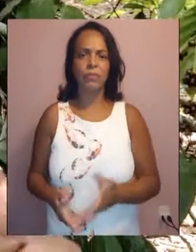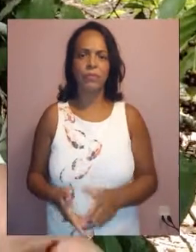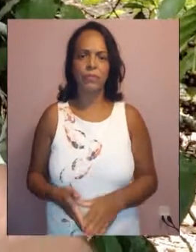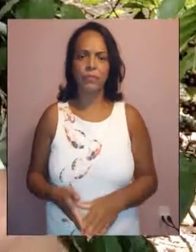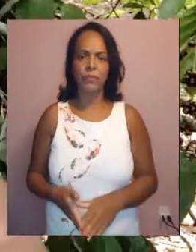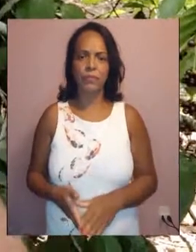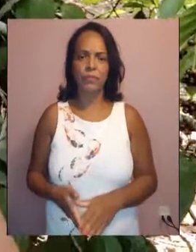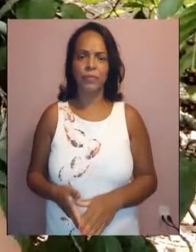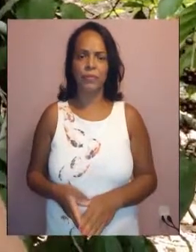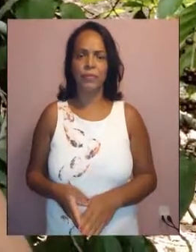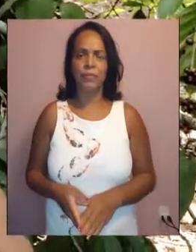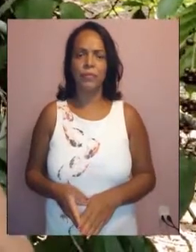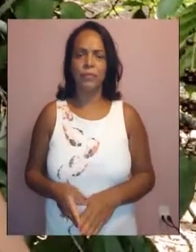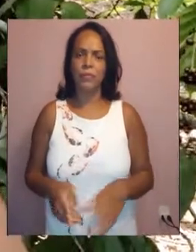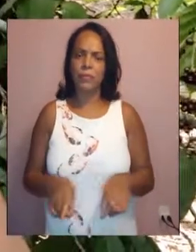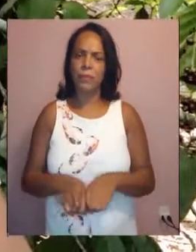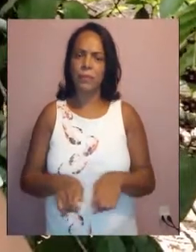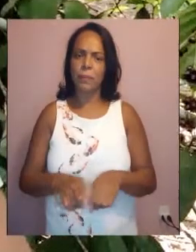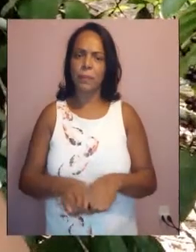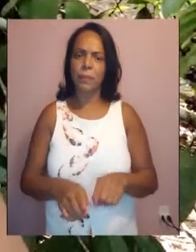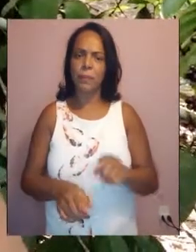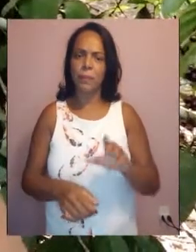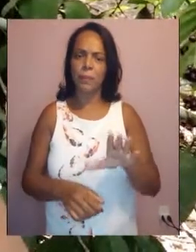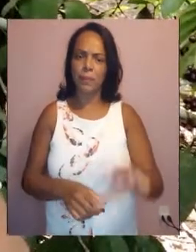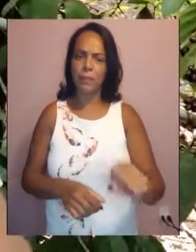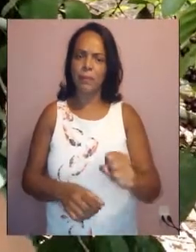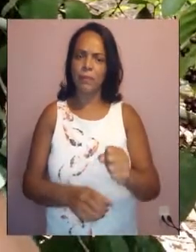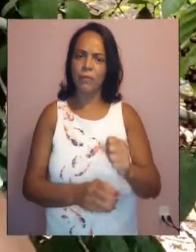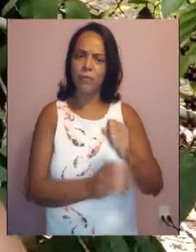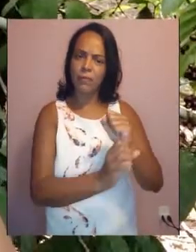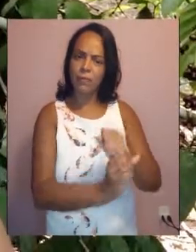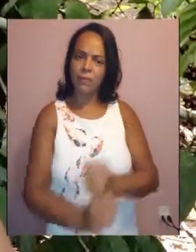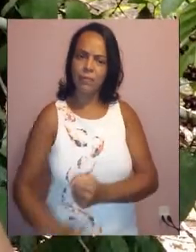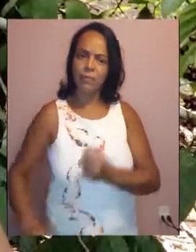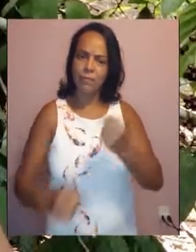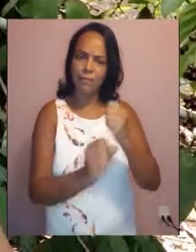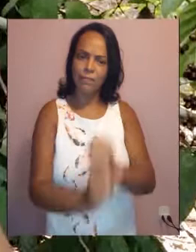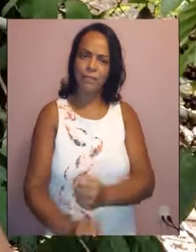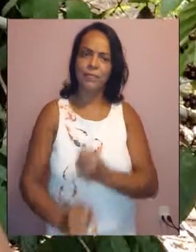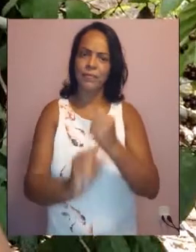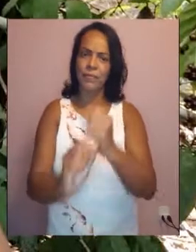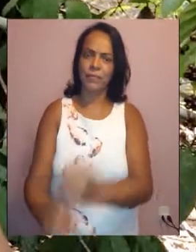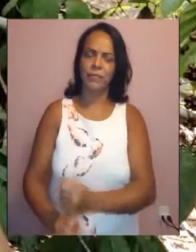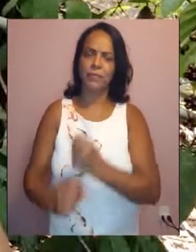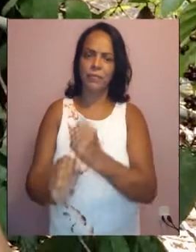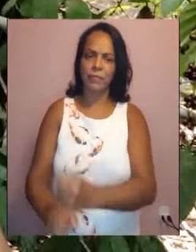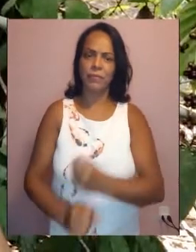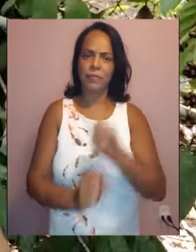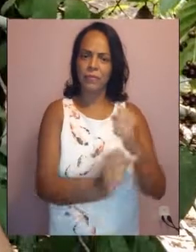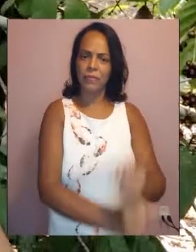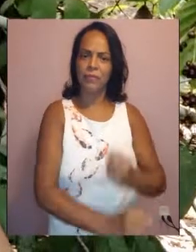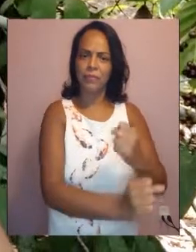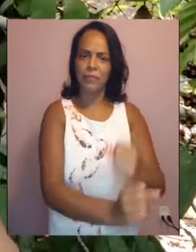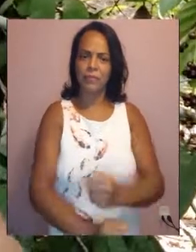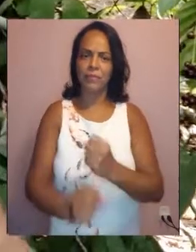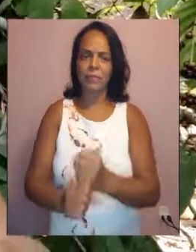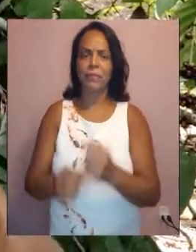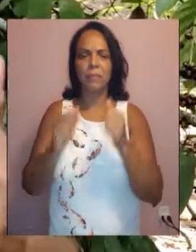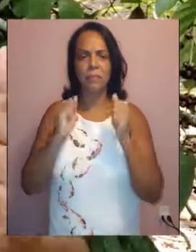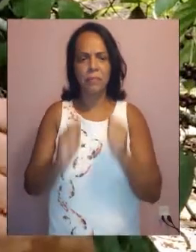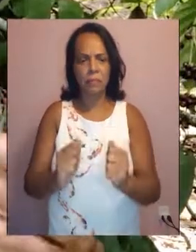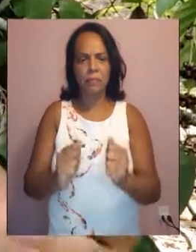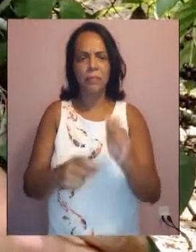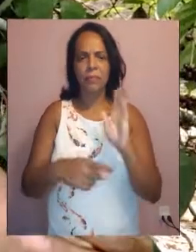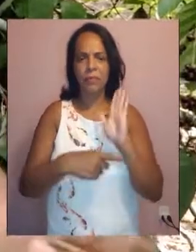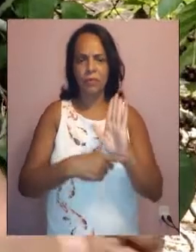até pegando no cabo da enxada, né? Para poder ajudar